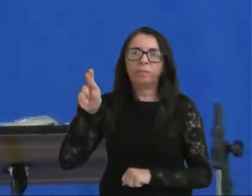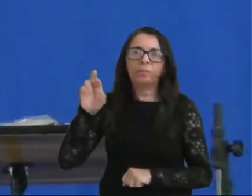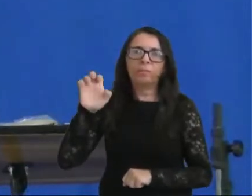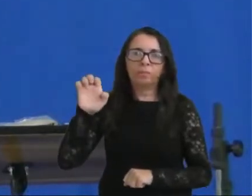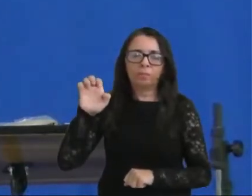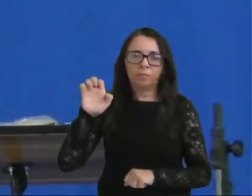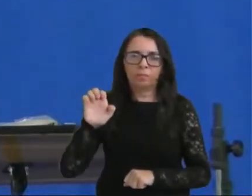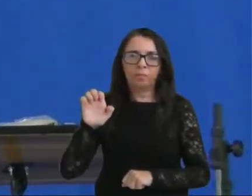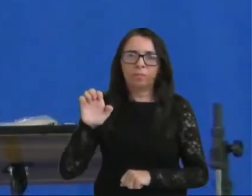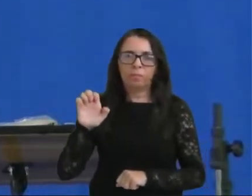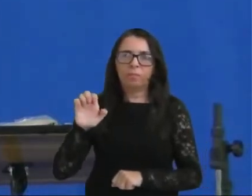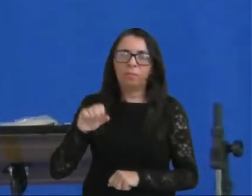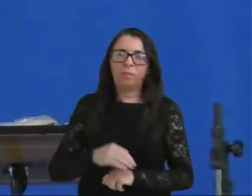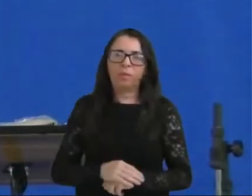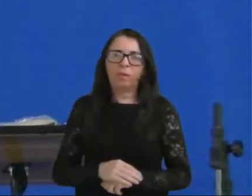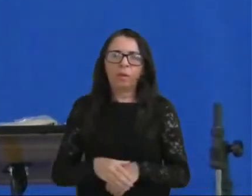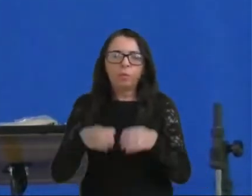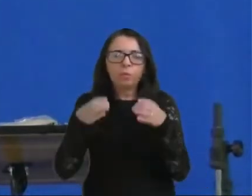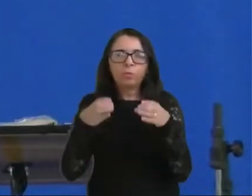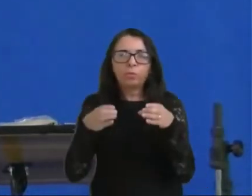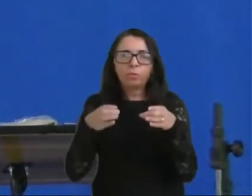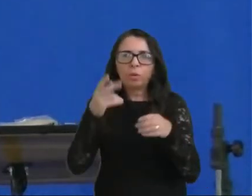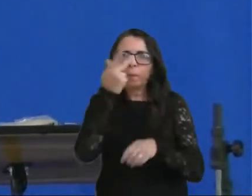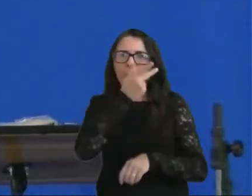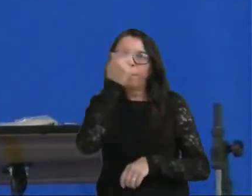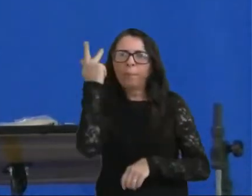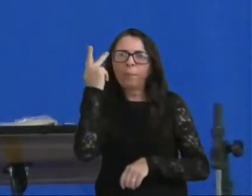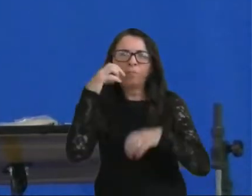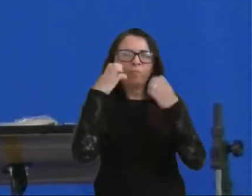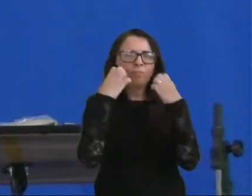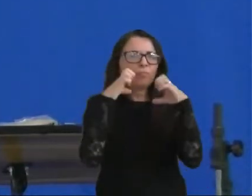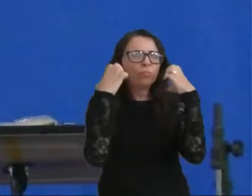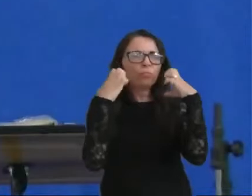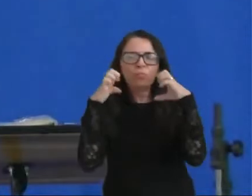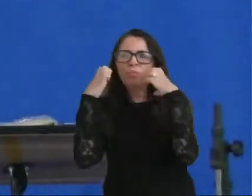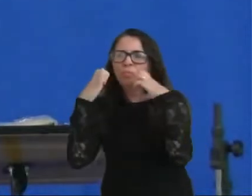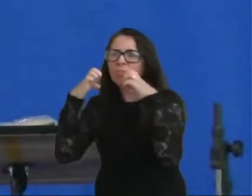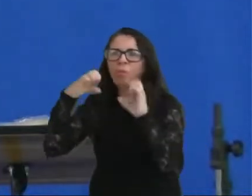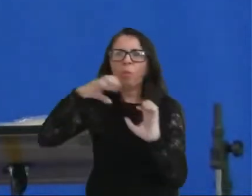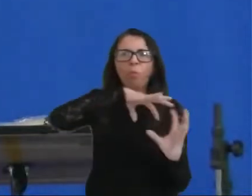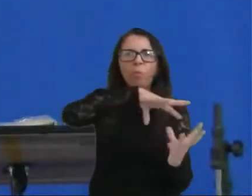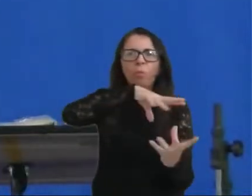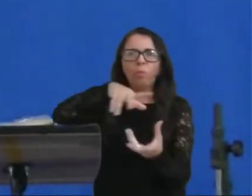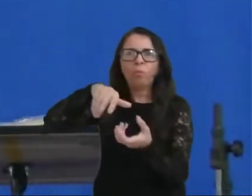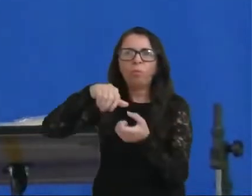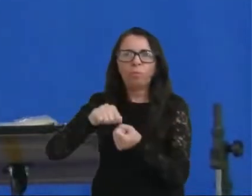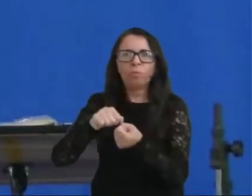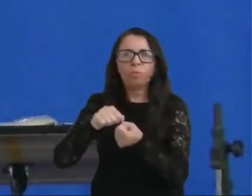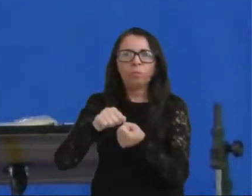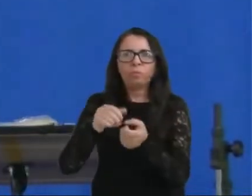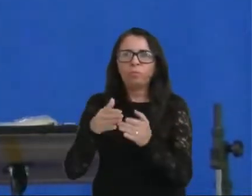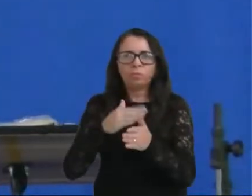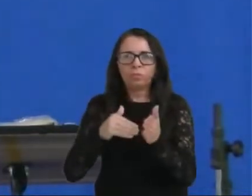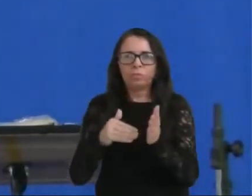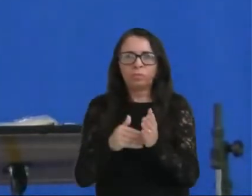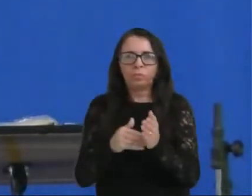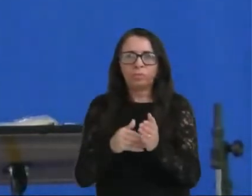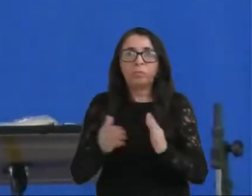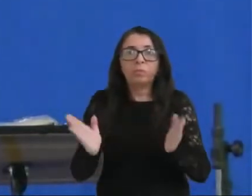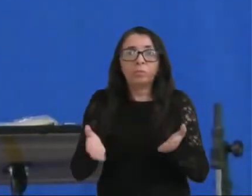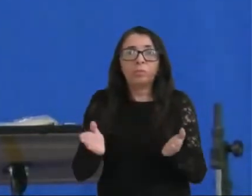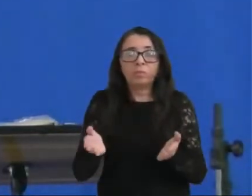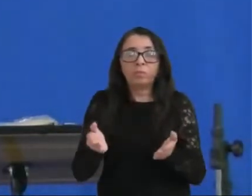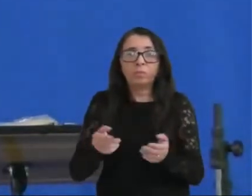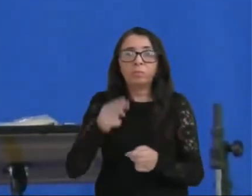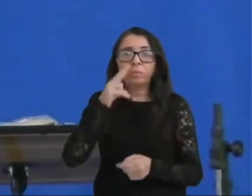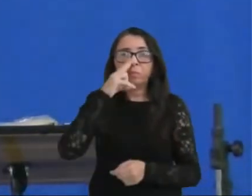Deus faça transformações na vida das pessoas, na sua vida também, para que você possa se interessar em